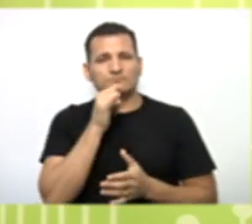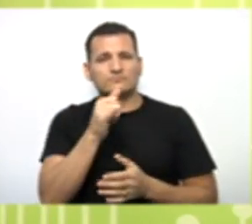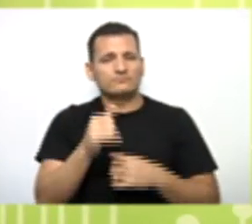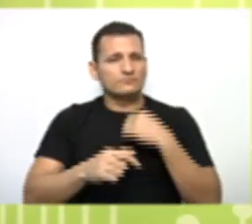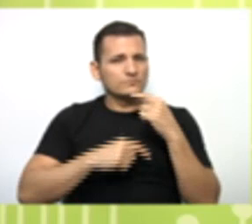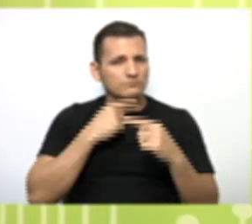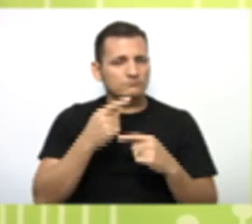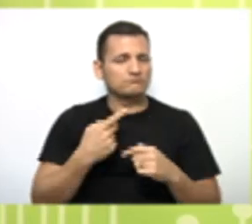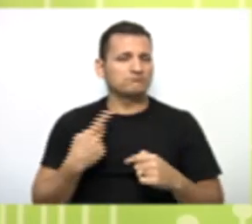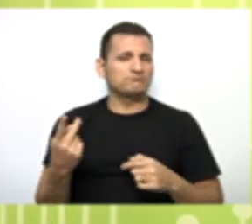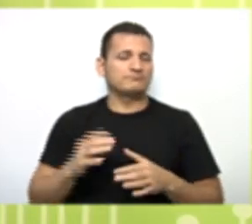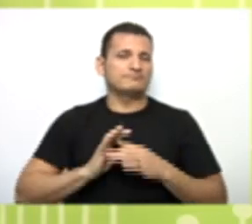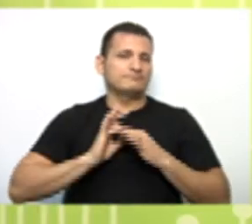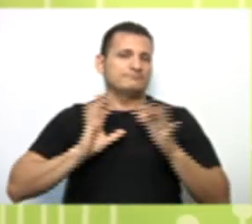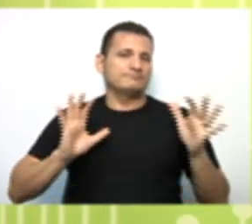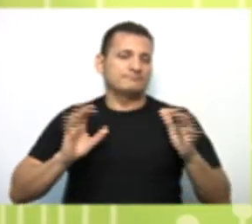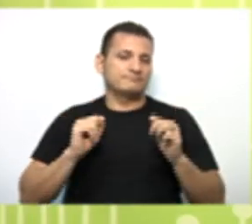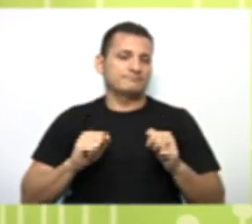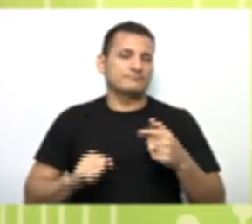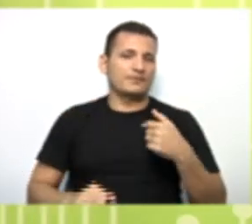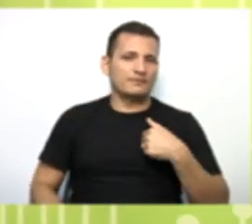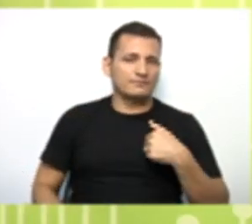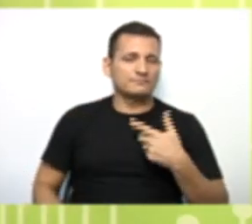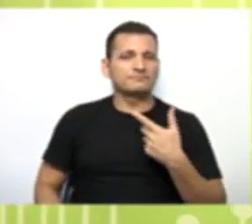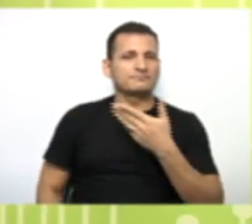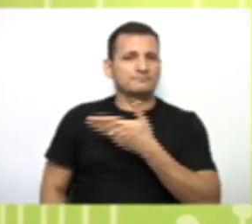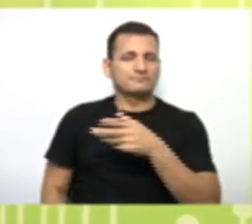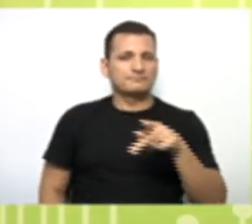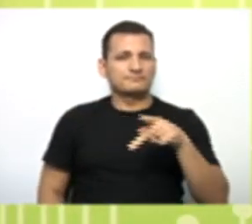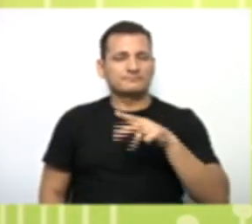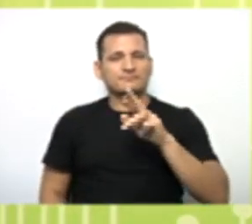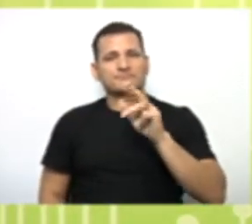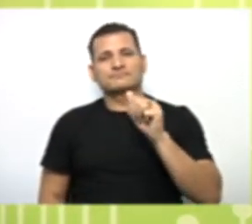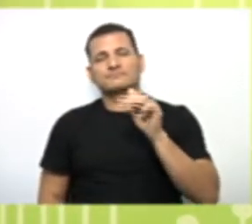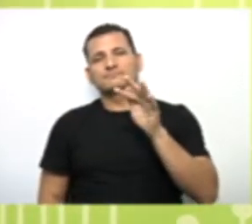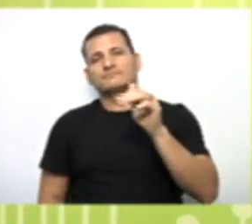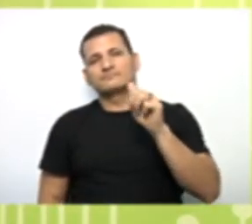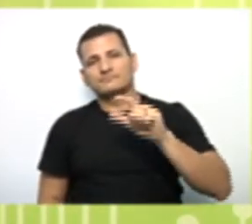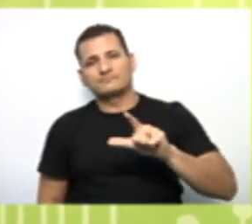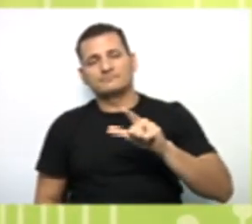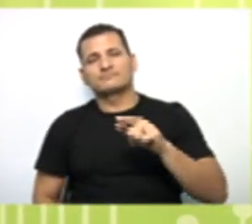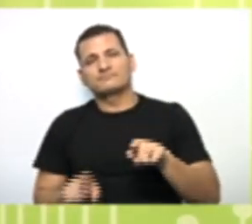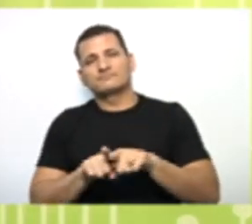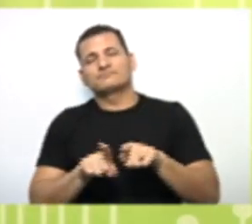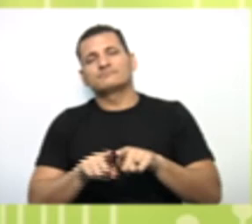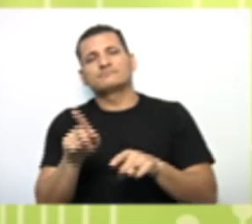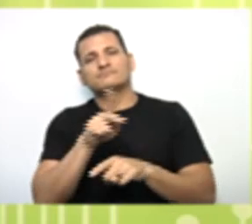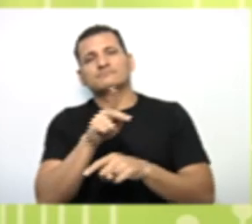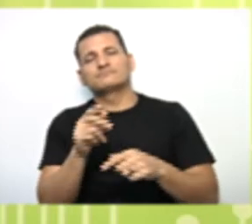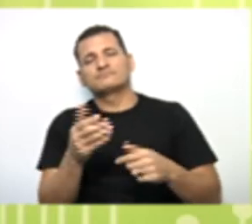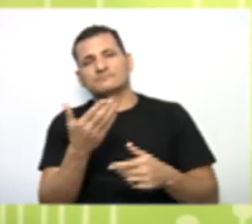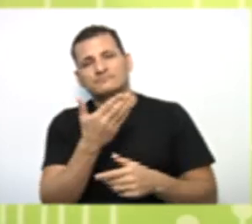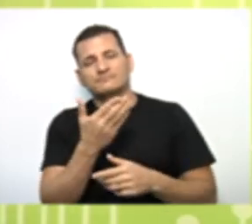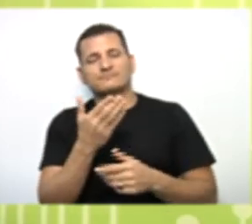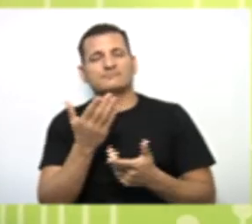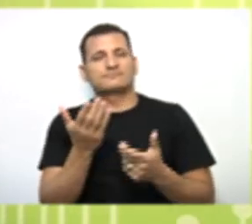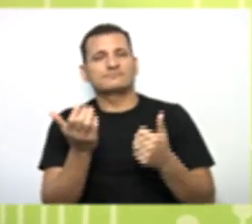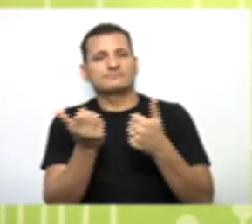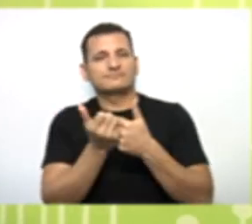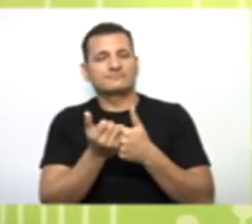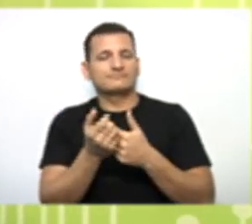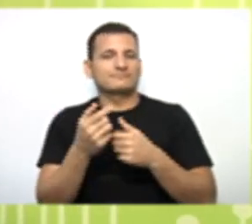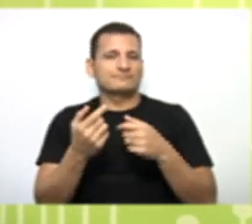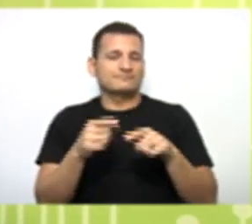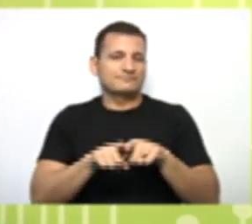nós estamos à disposição, tanto eu, o professor Rafael, o pessoal lá dos tutores que estão lá no online com vocês, para tirar